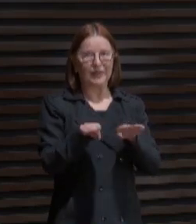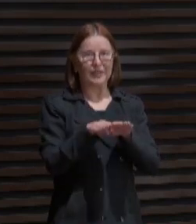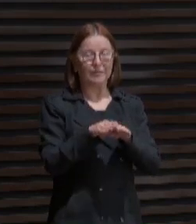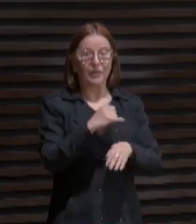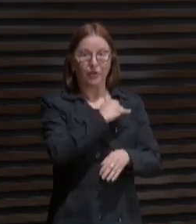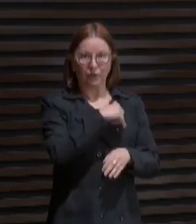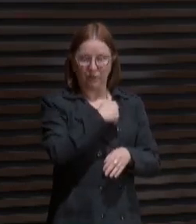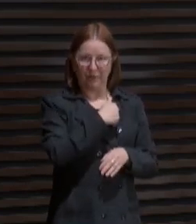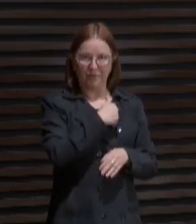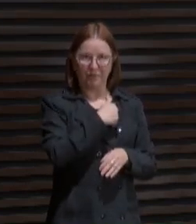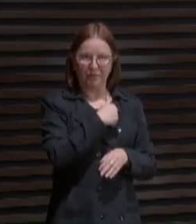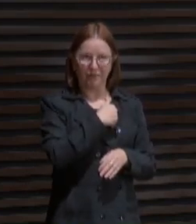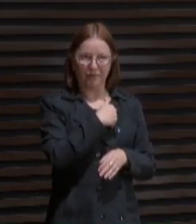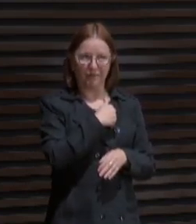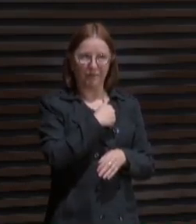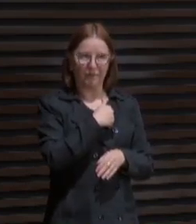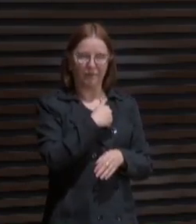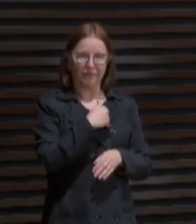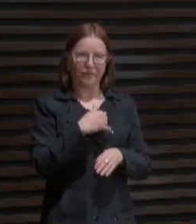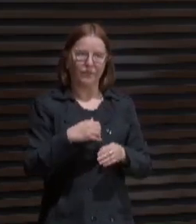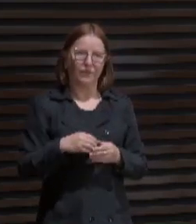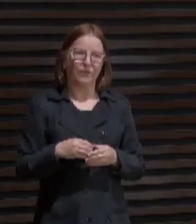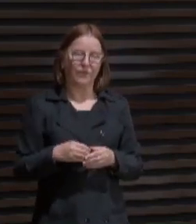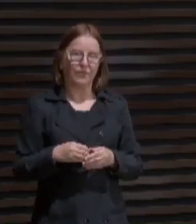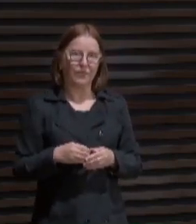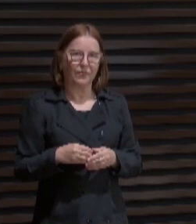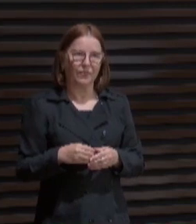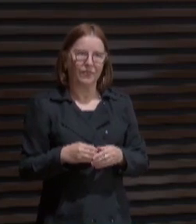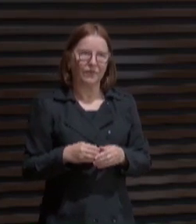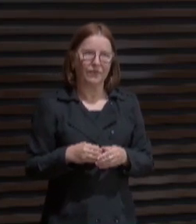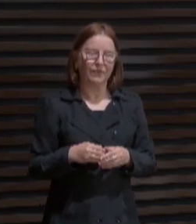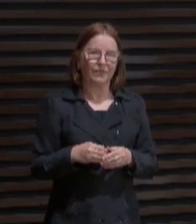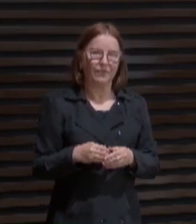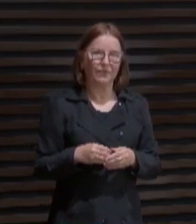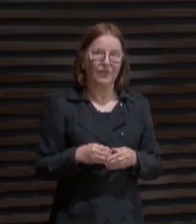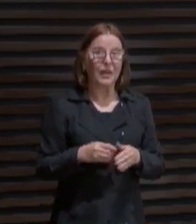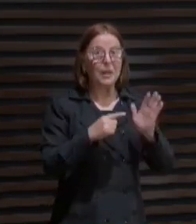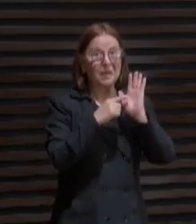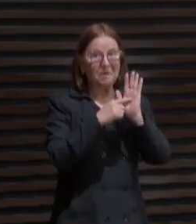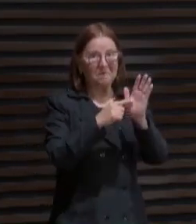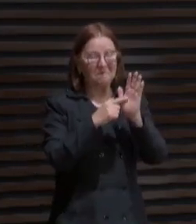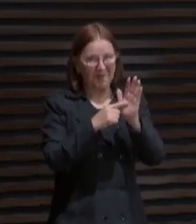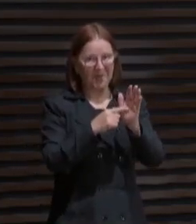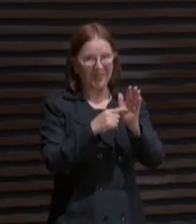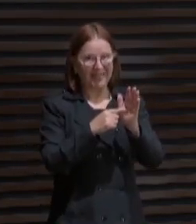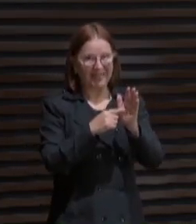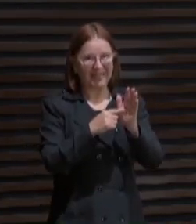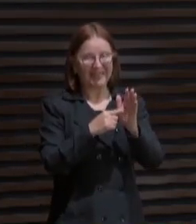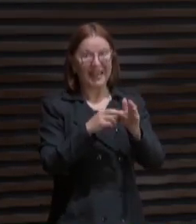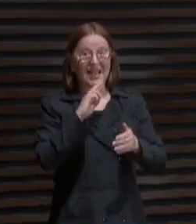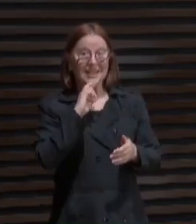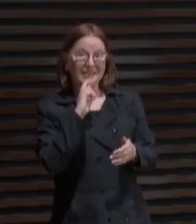qual é identicamente tratado nesses evangelhos as reações dos discípulos,